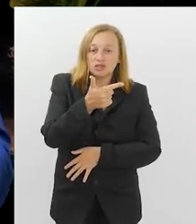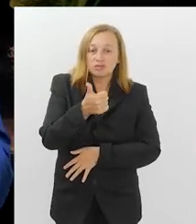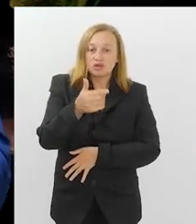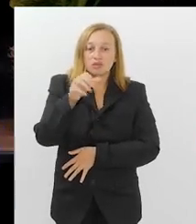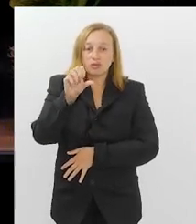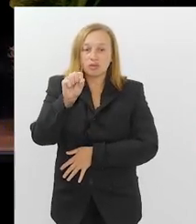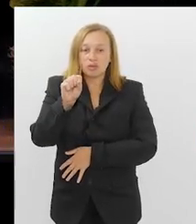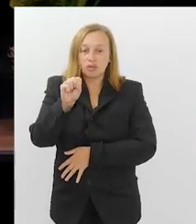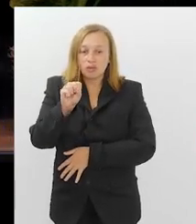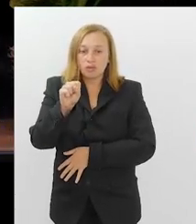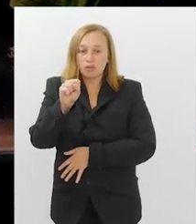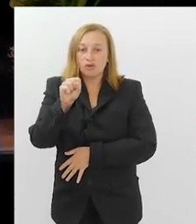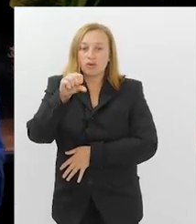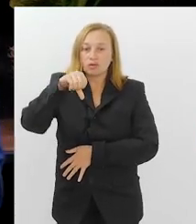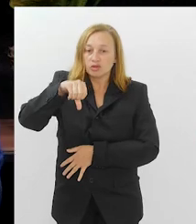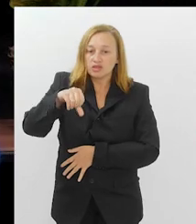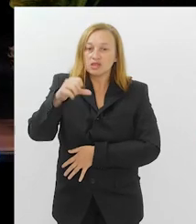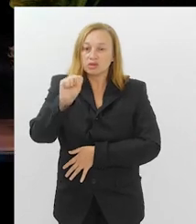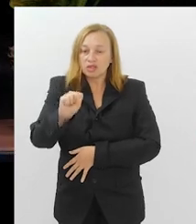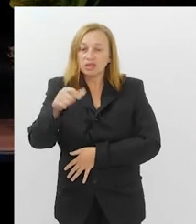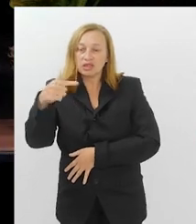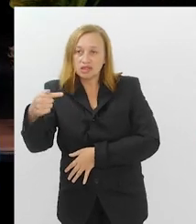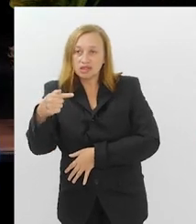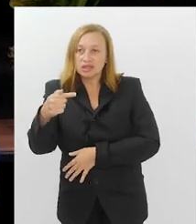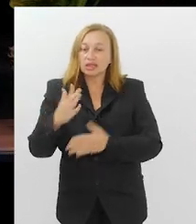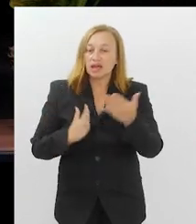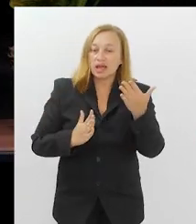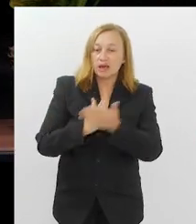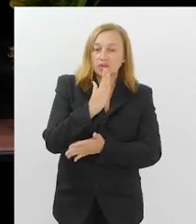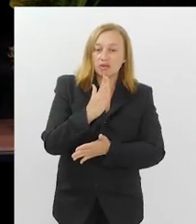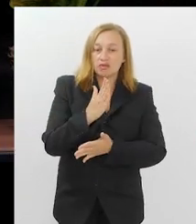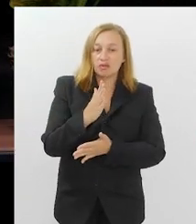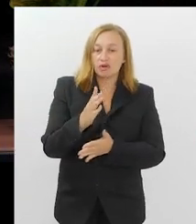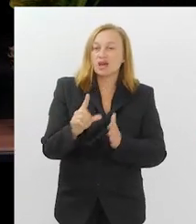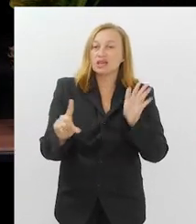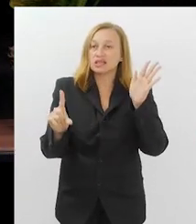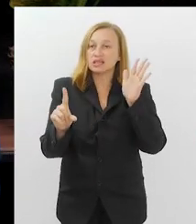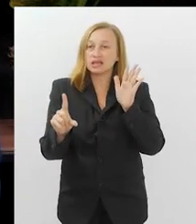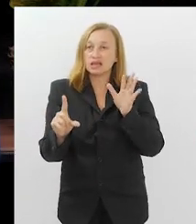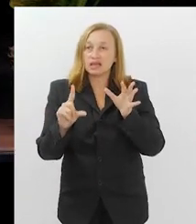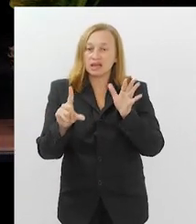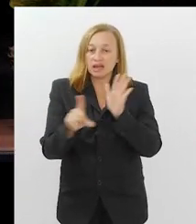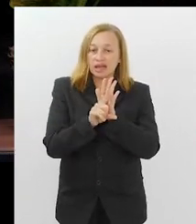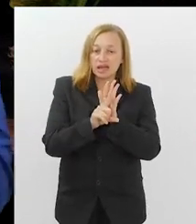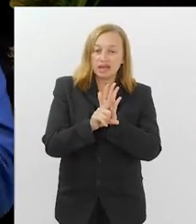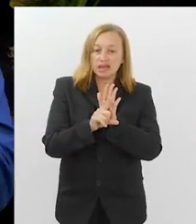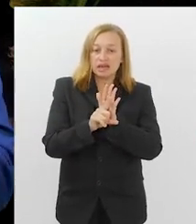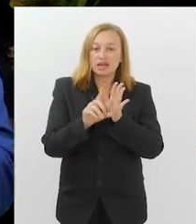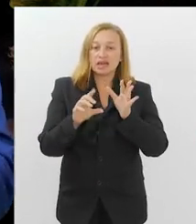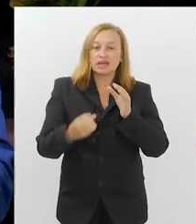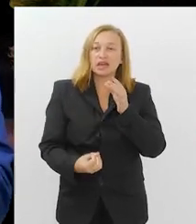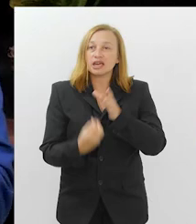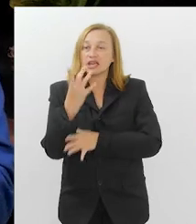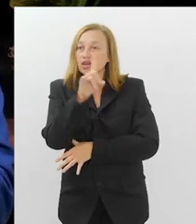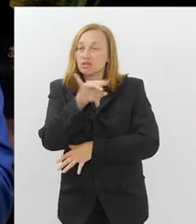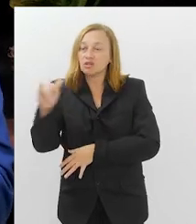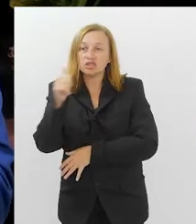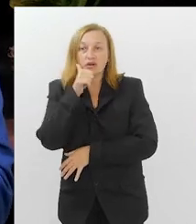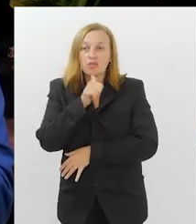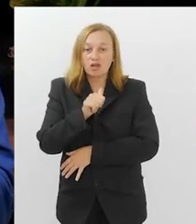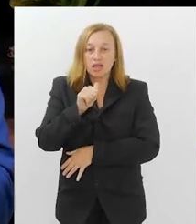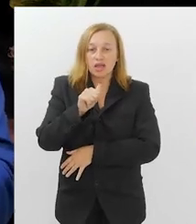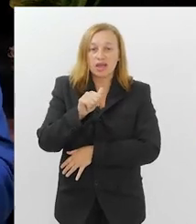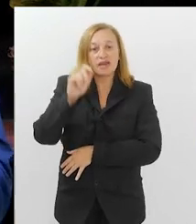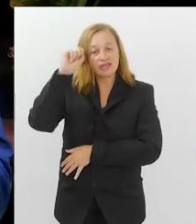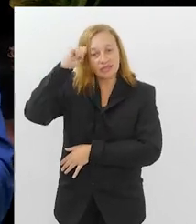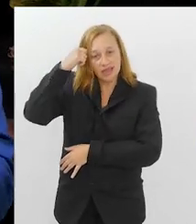de 2014, ela sancionou essa lei que cria o Dia Nacional de Teresa Benguela e da Mulher Negra. Então, são